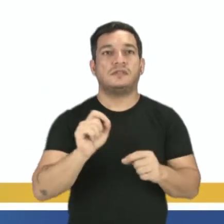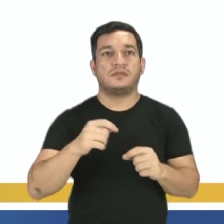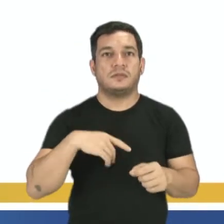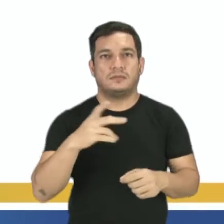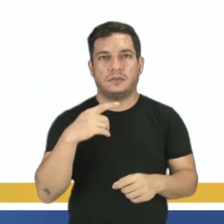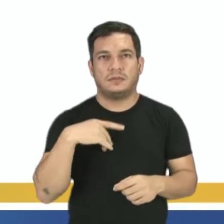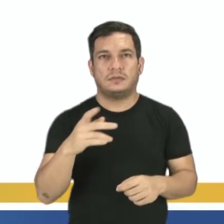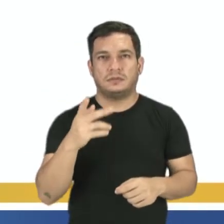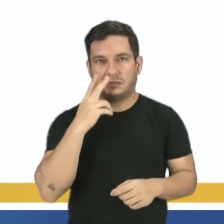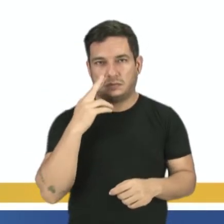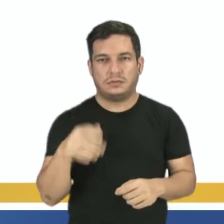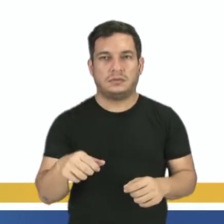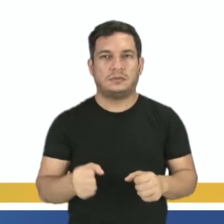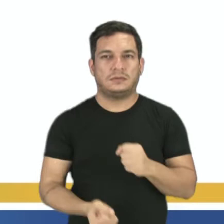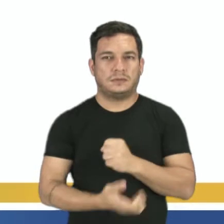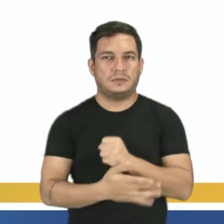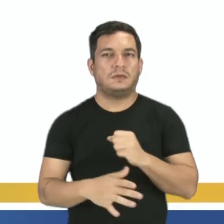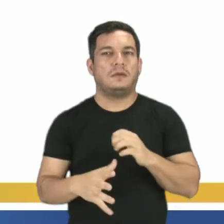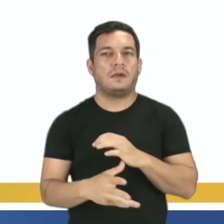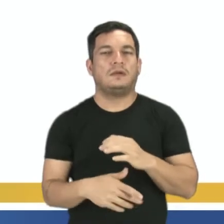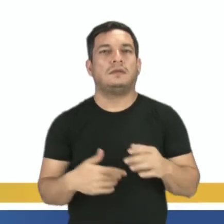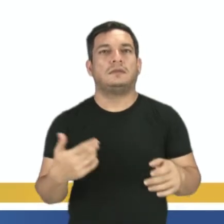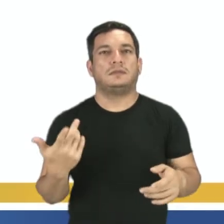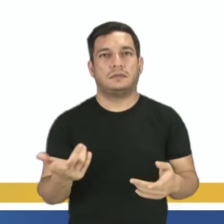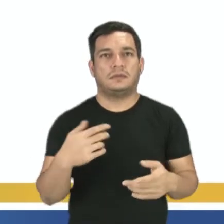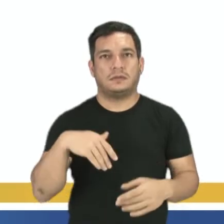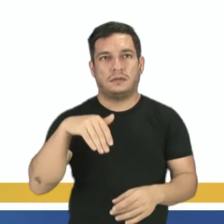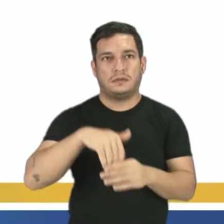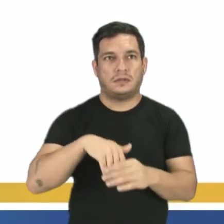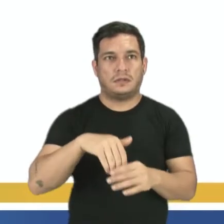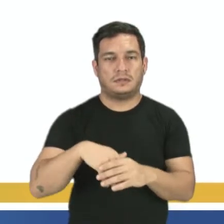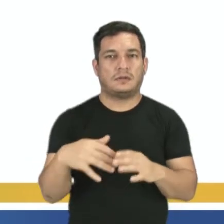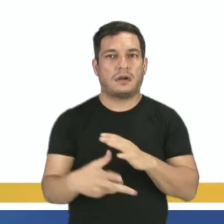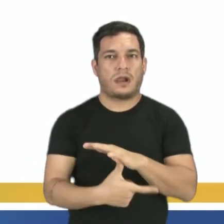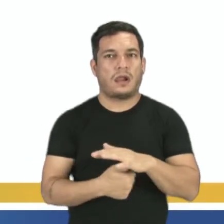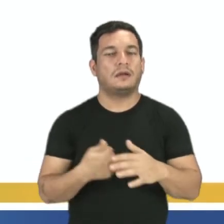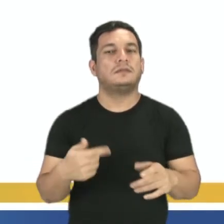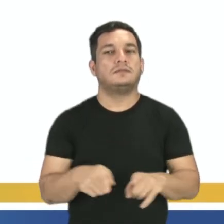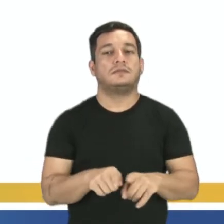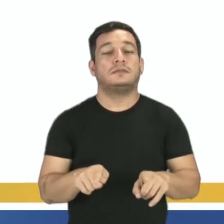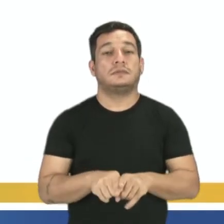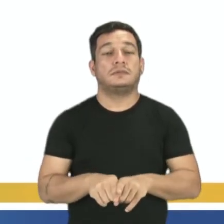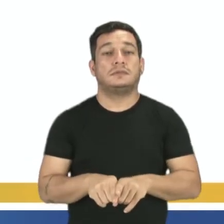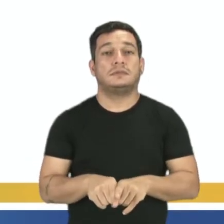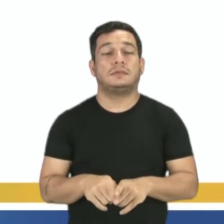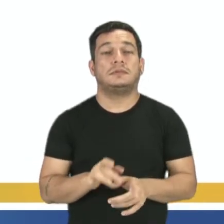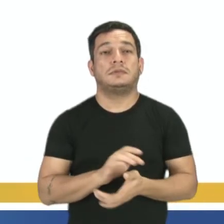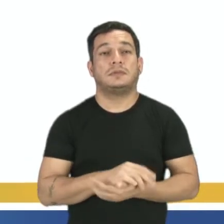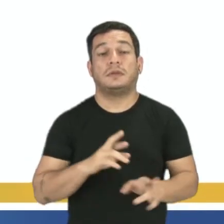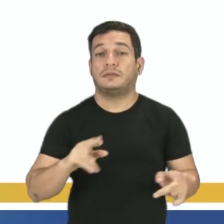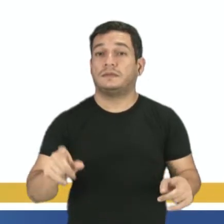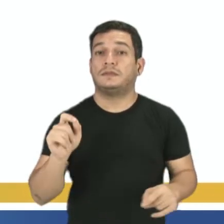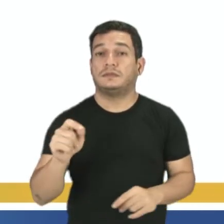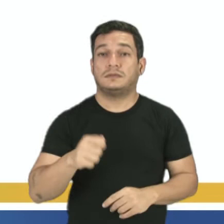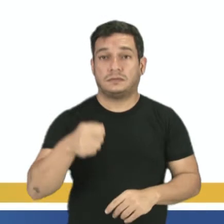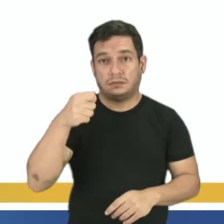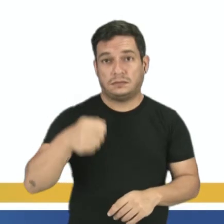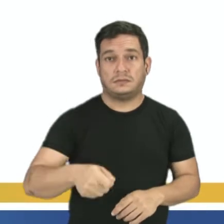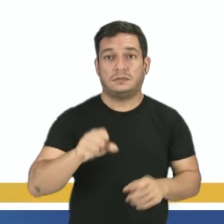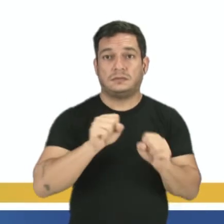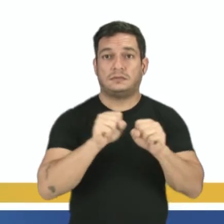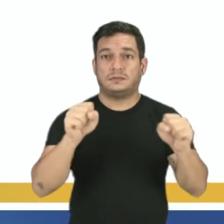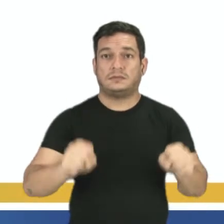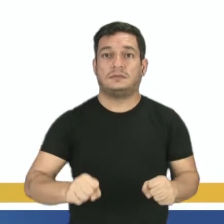meio de golpe, revoluções ou eleições fraudulentas. Então, a diferença